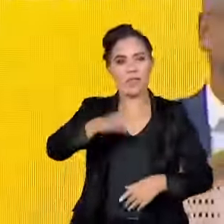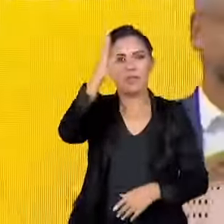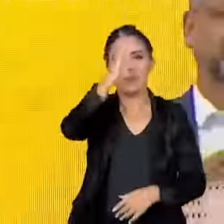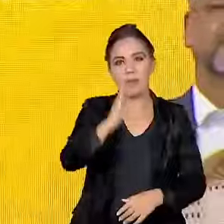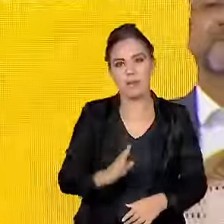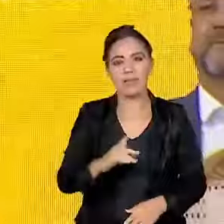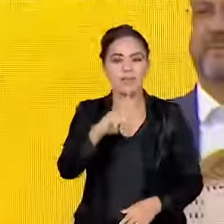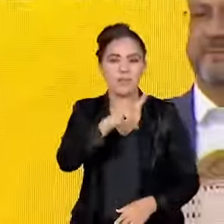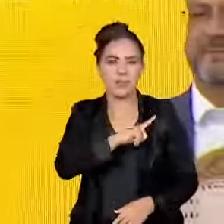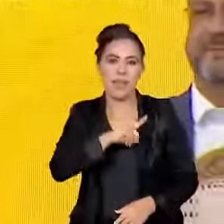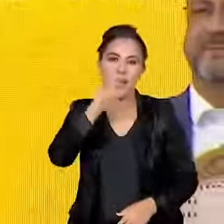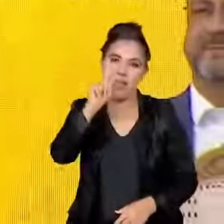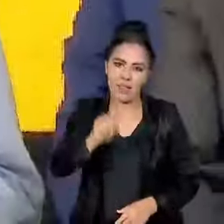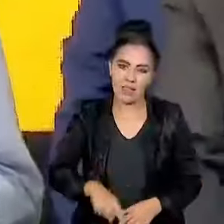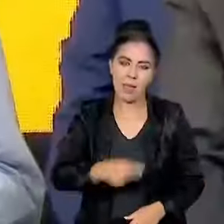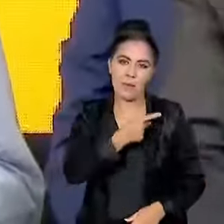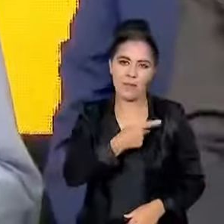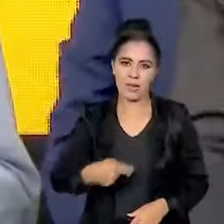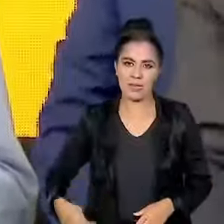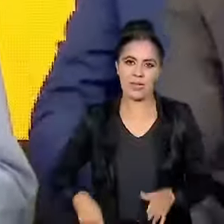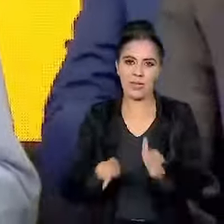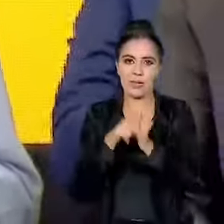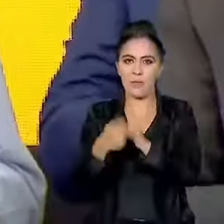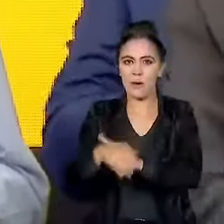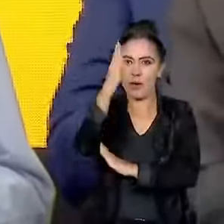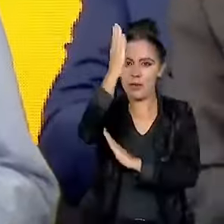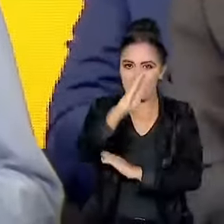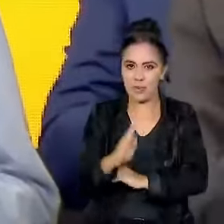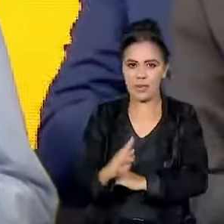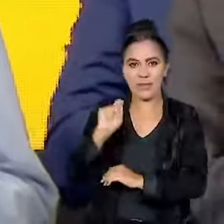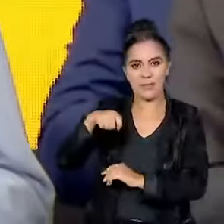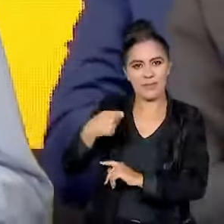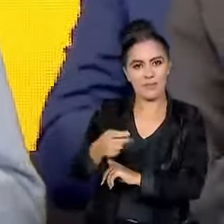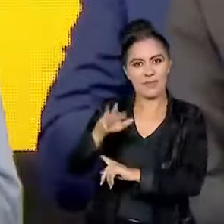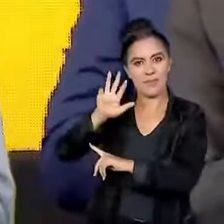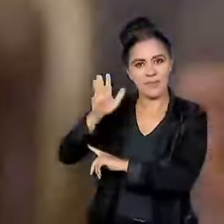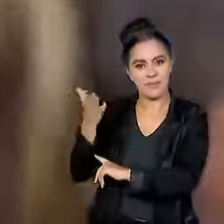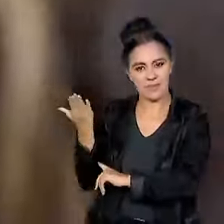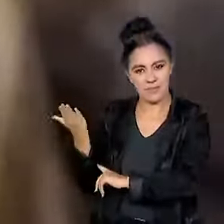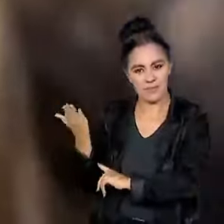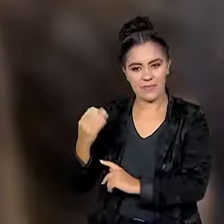nosso presidente Luiz Inácio Lula da Silva. Bate palma, gente!